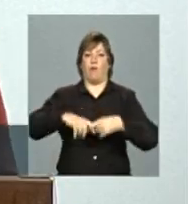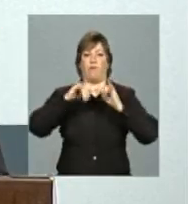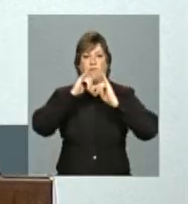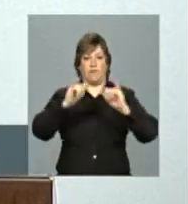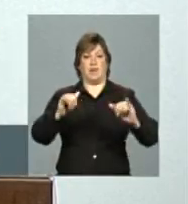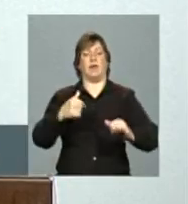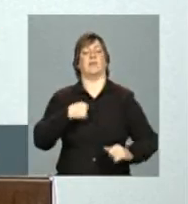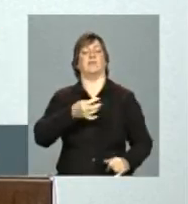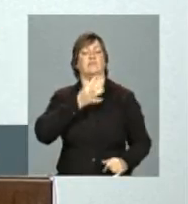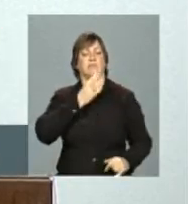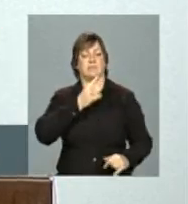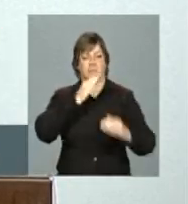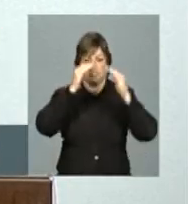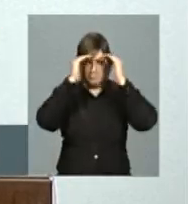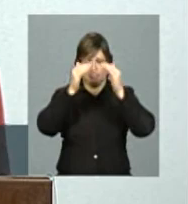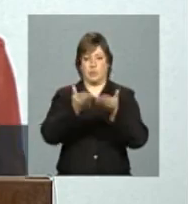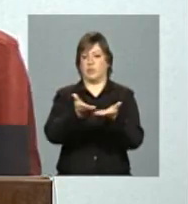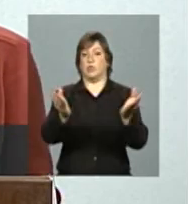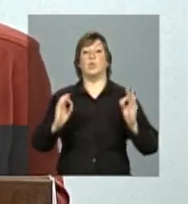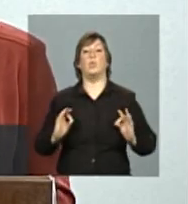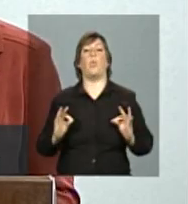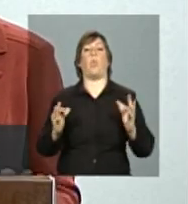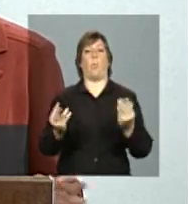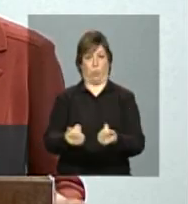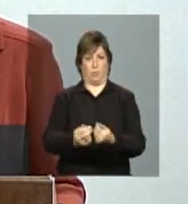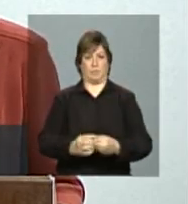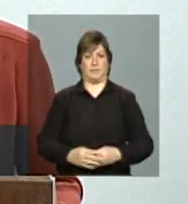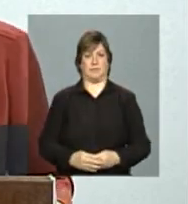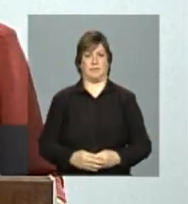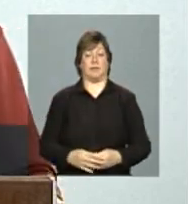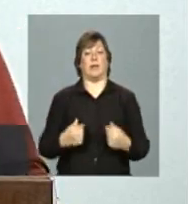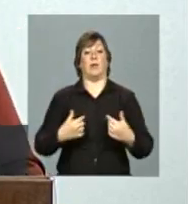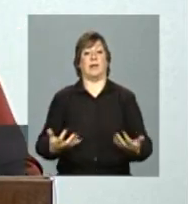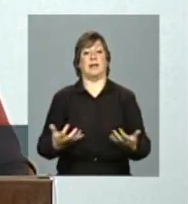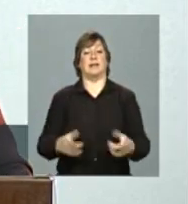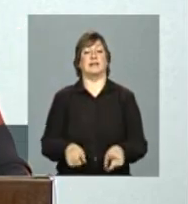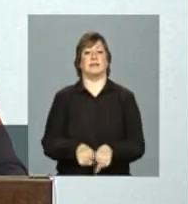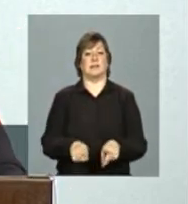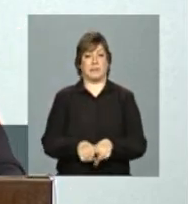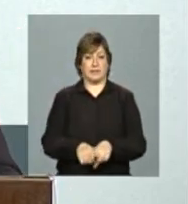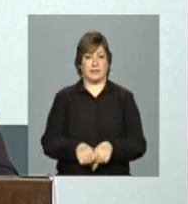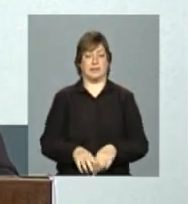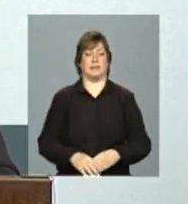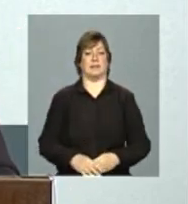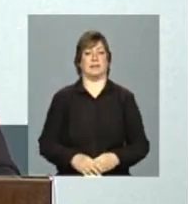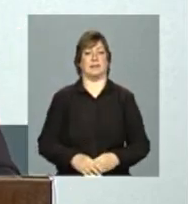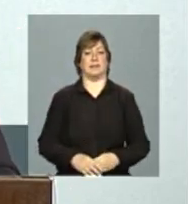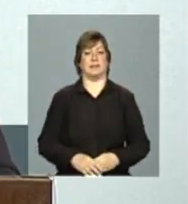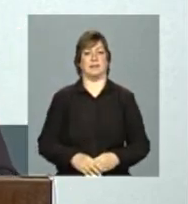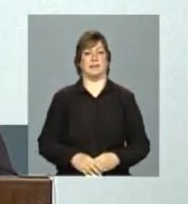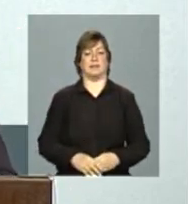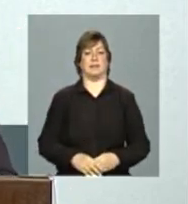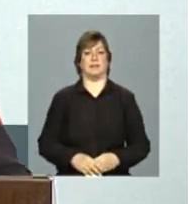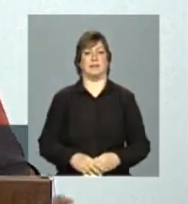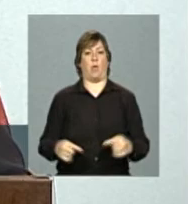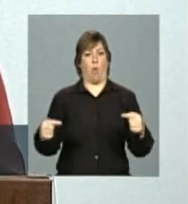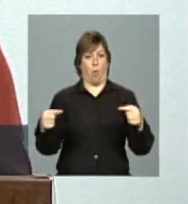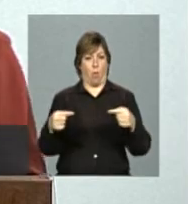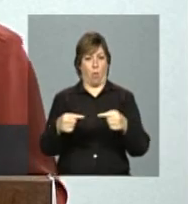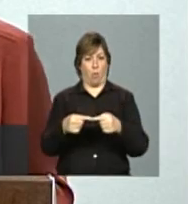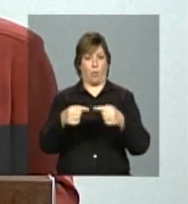meu reconhecimento a todas queria também concordar